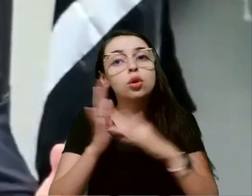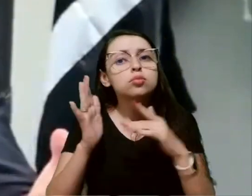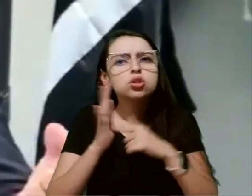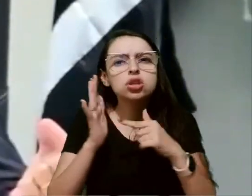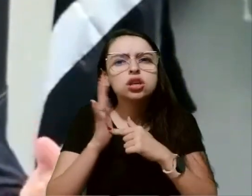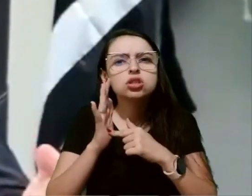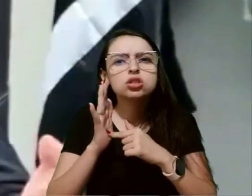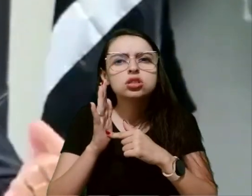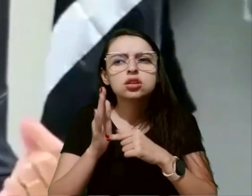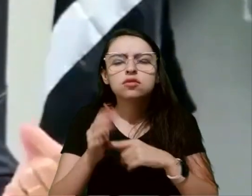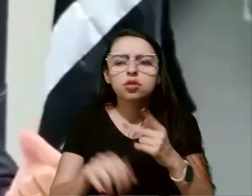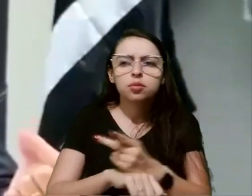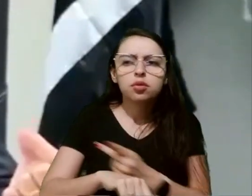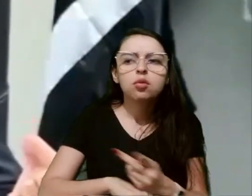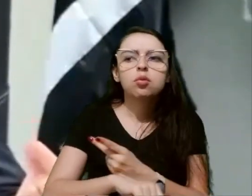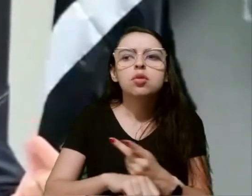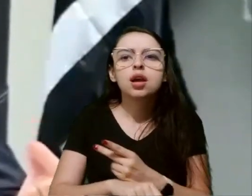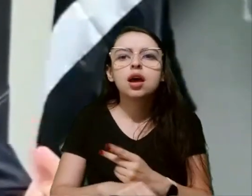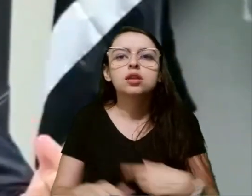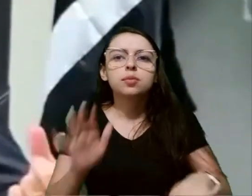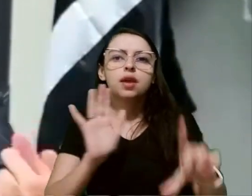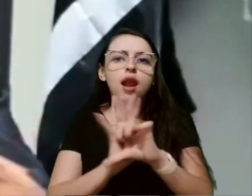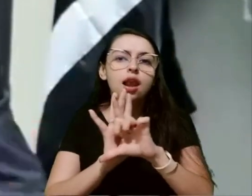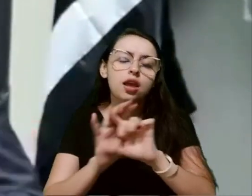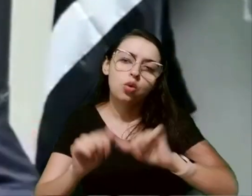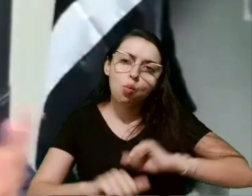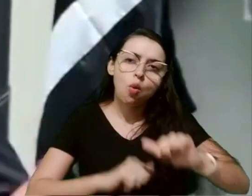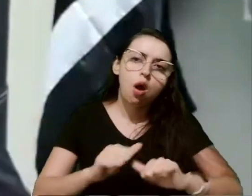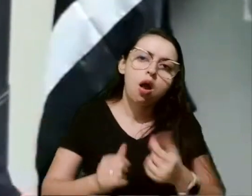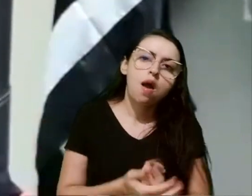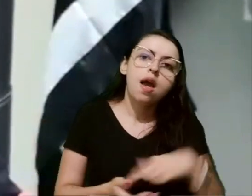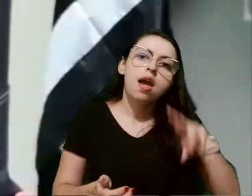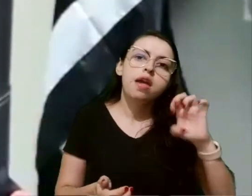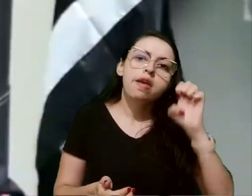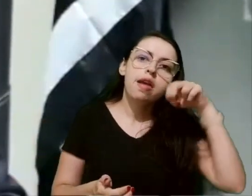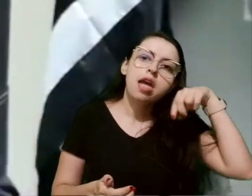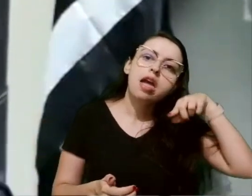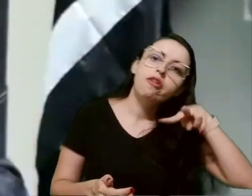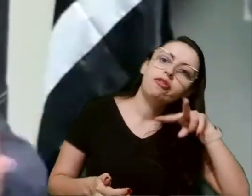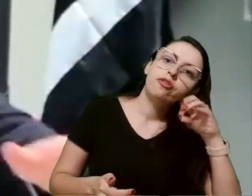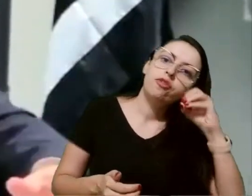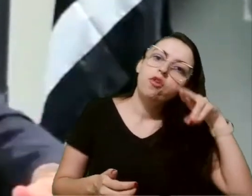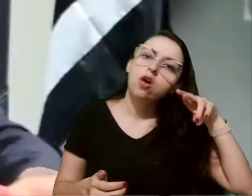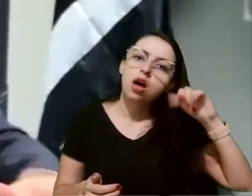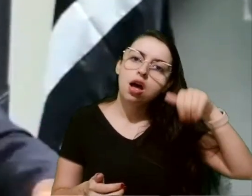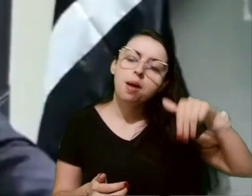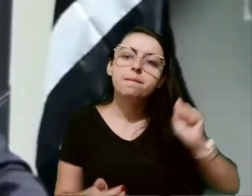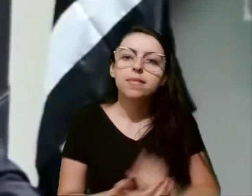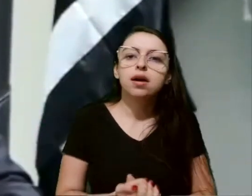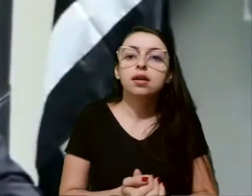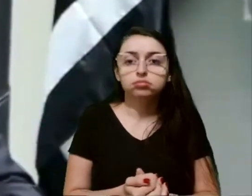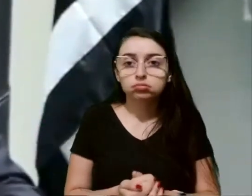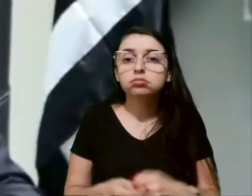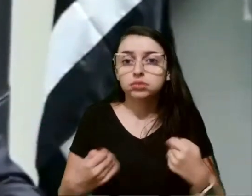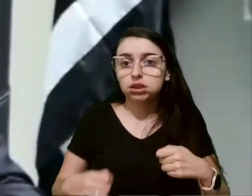que eram perseguidos pela lei ou pela reforma, ou pelo desenho geral das políticas públicas, tá ou não